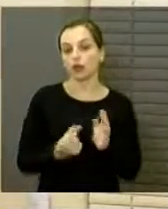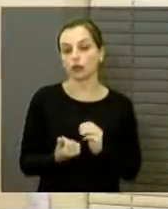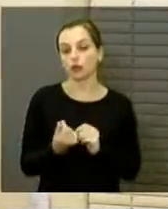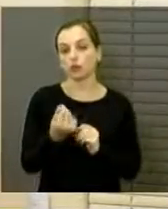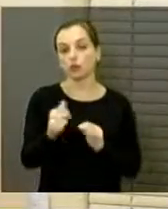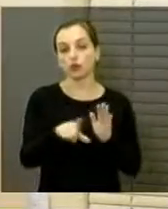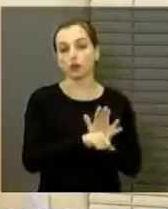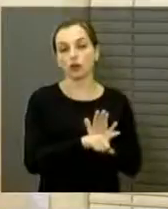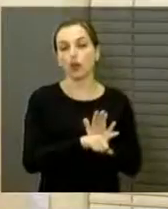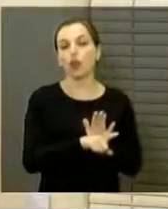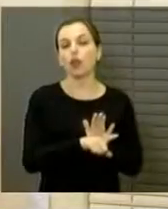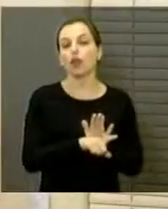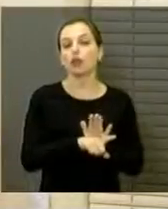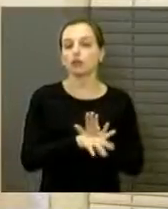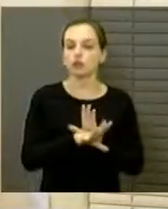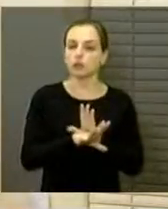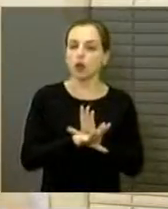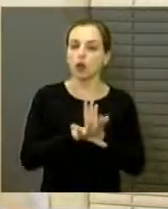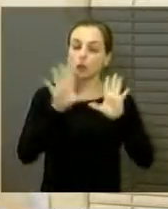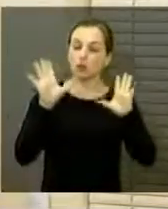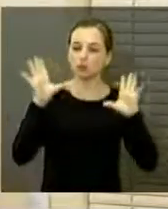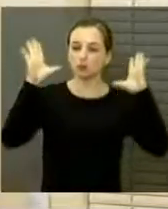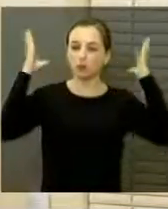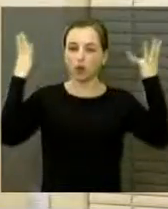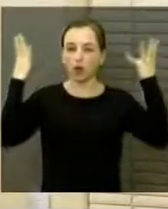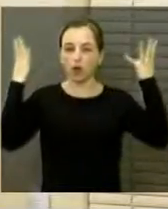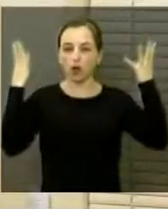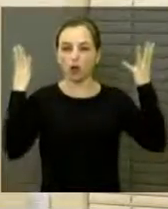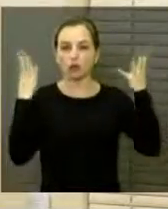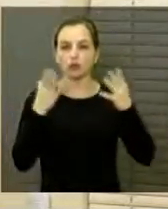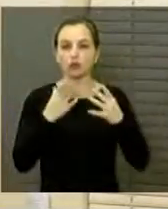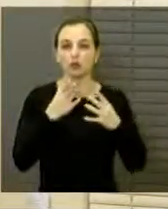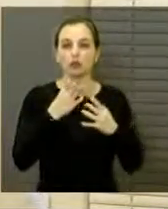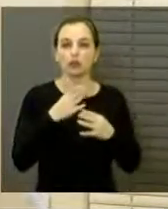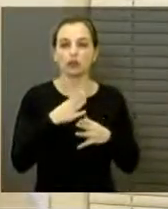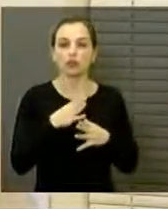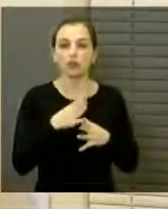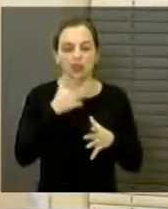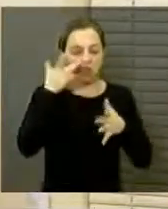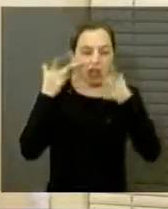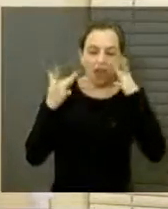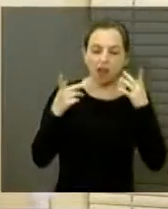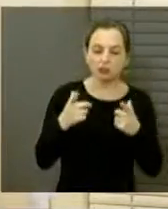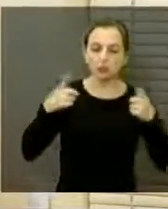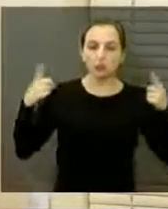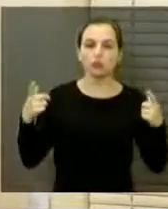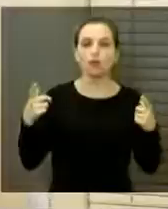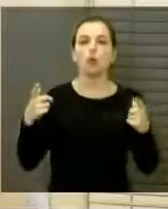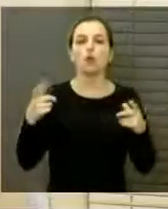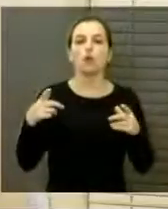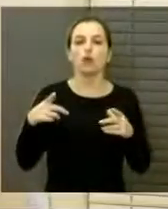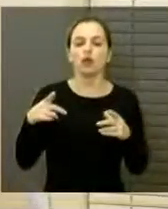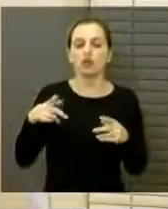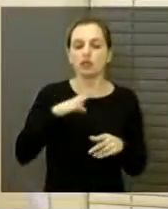Brasil ainda são os grandes espetáculos. Espetáculos da Broadway, que fica restrito às grandes capitais do país,